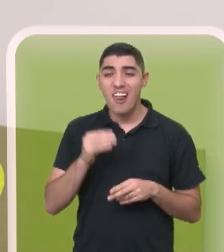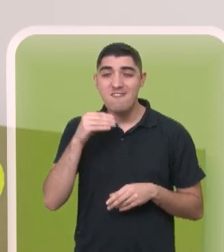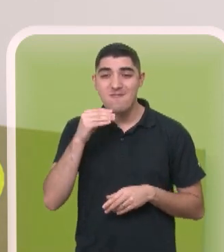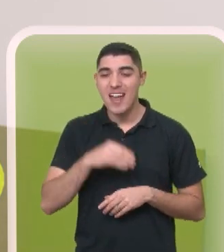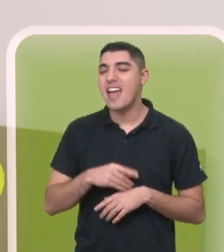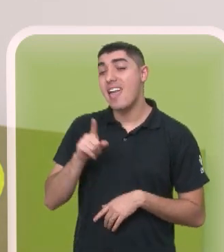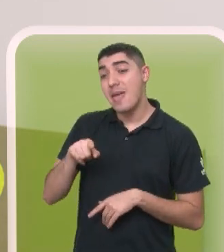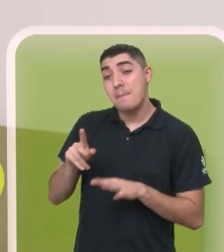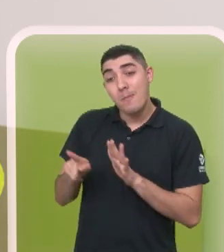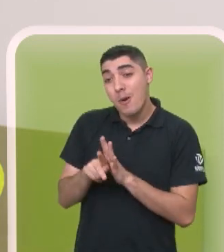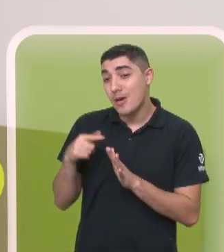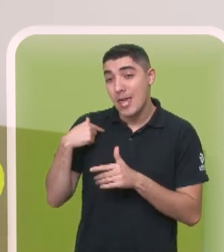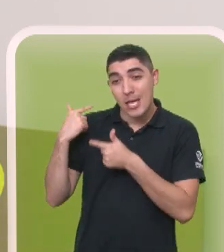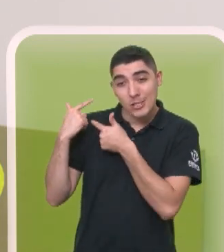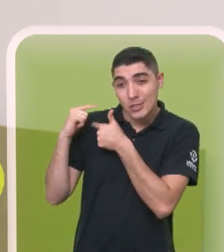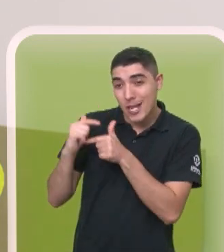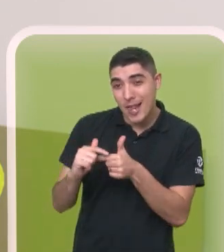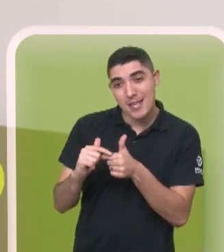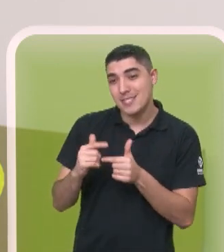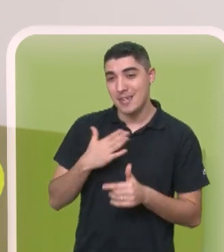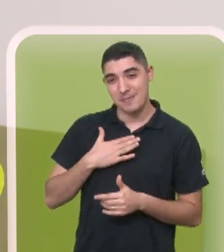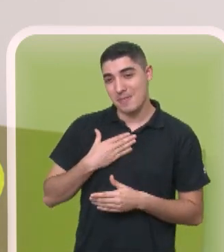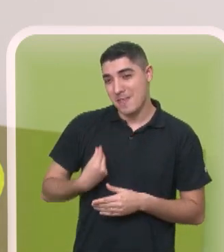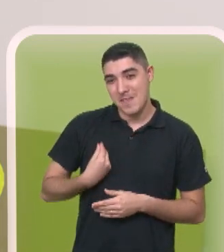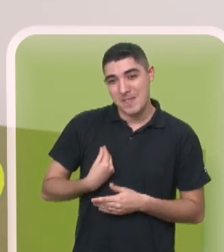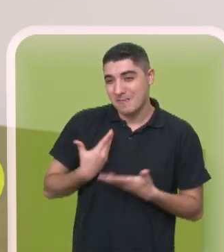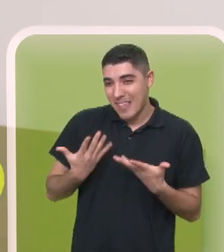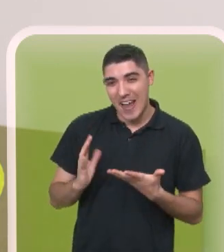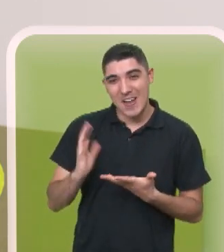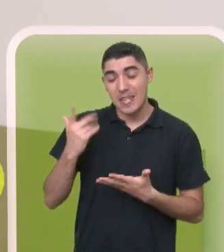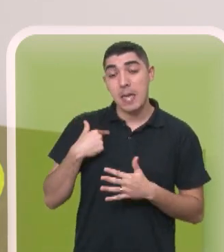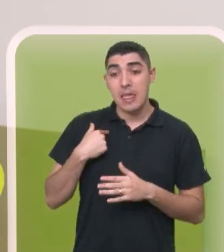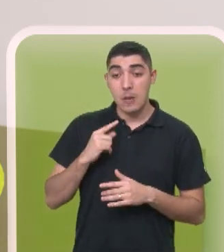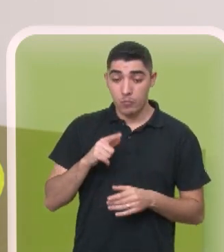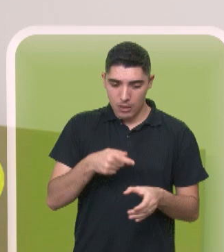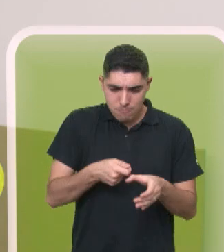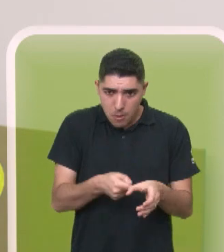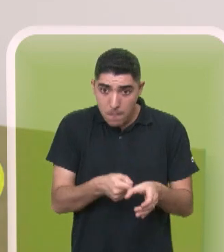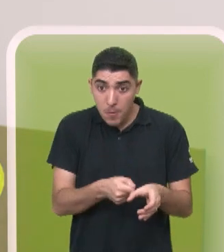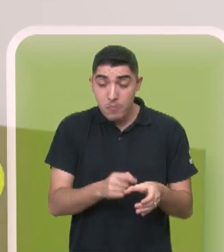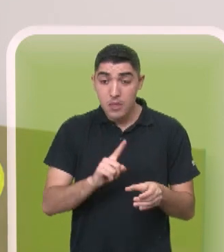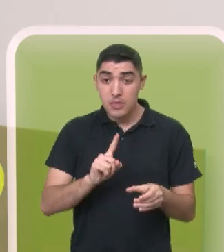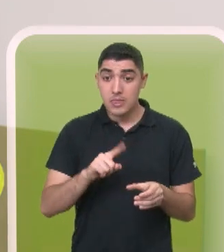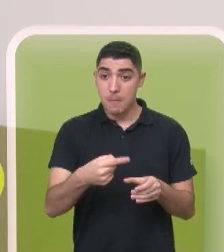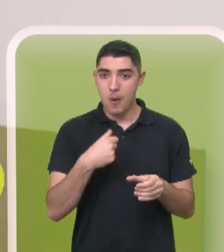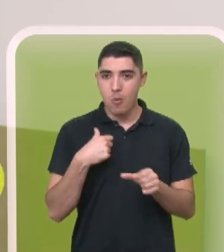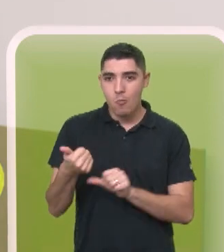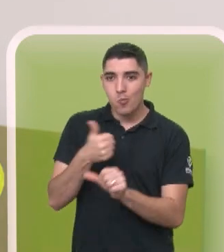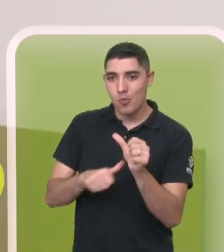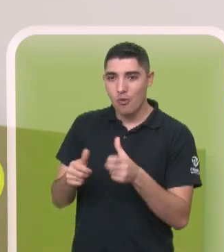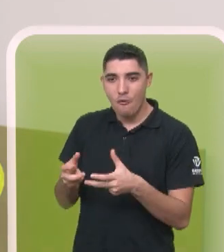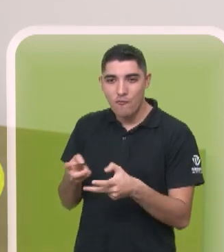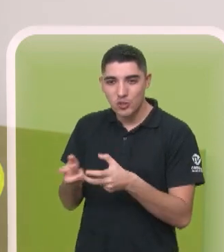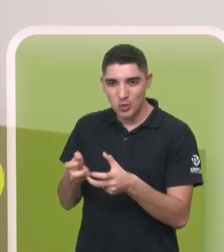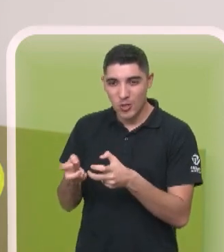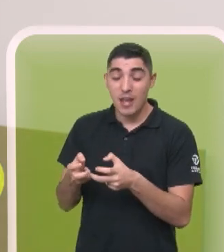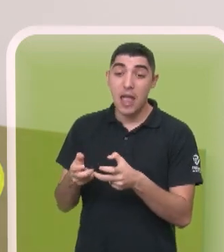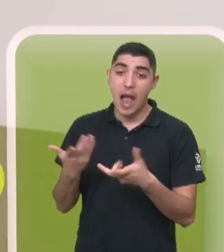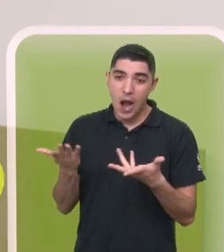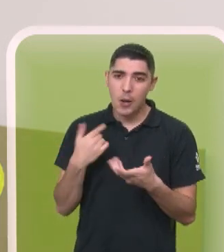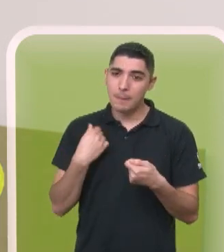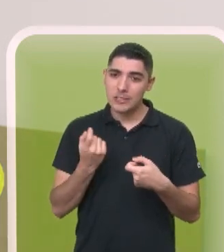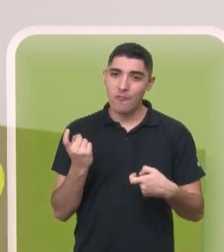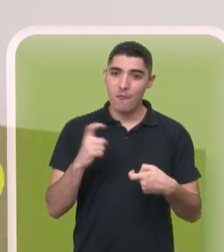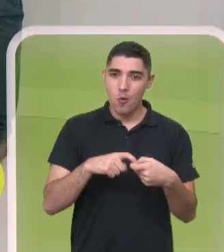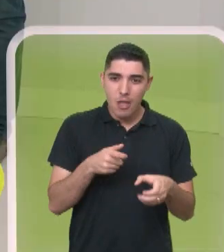geração, né? Eu saí dessa matéria com vontade realmente de comprar um time de futebol de botão, começar a voltar a praticar